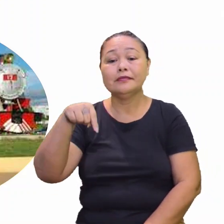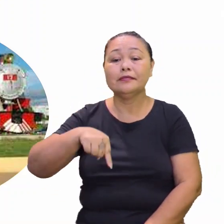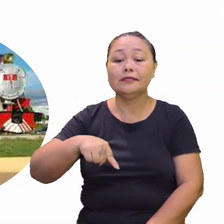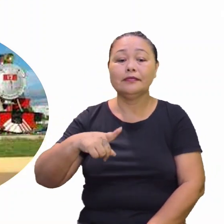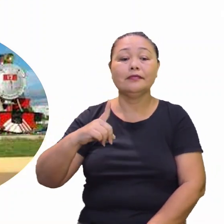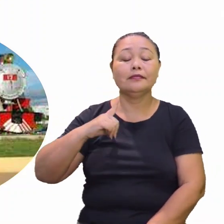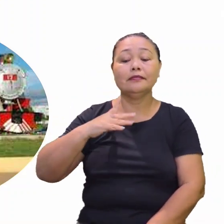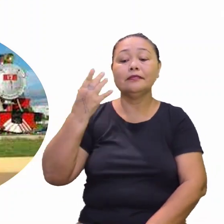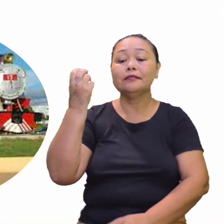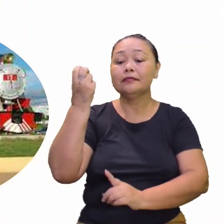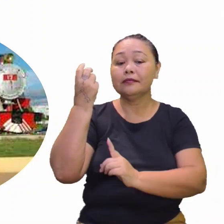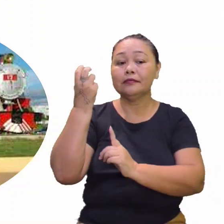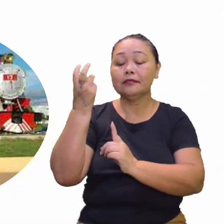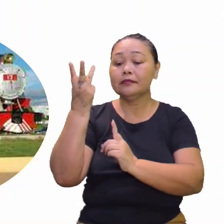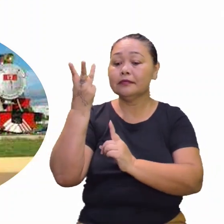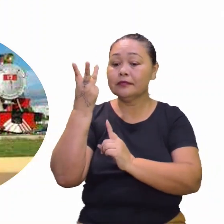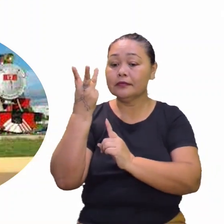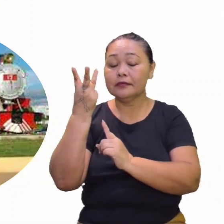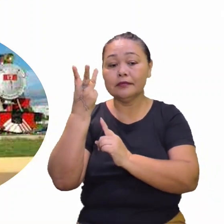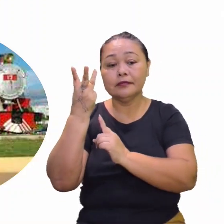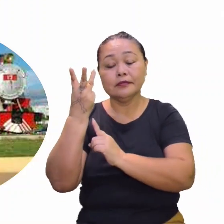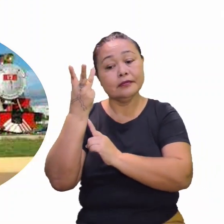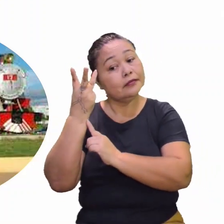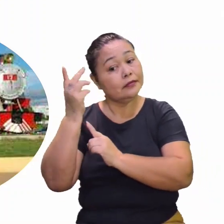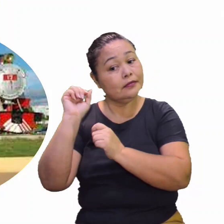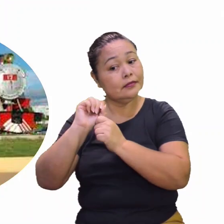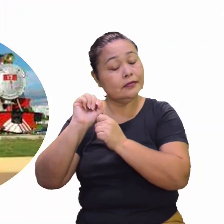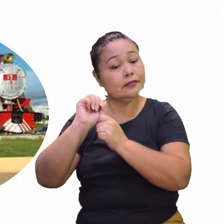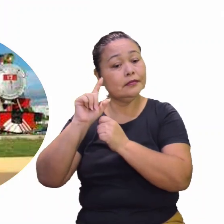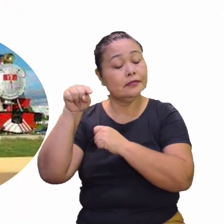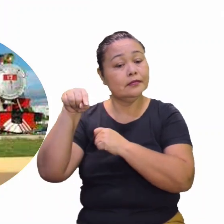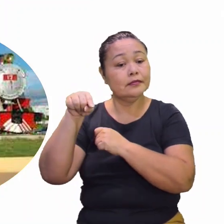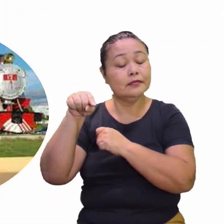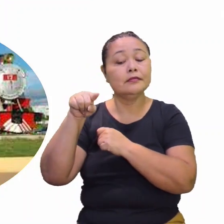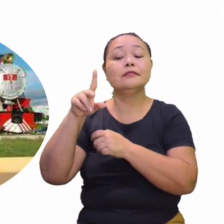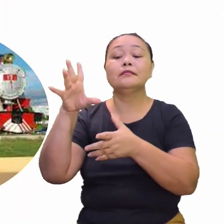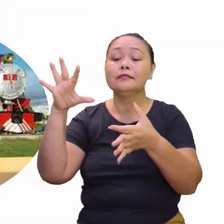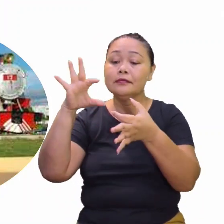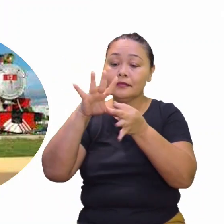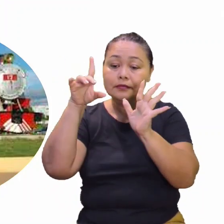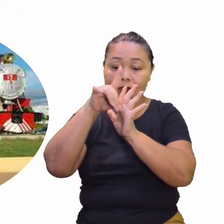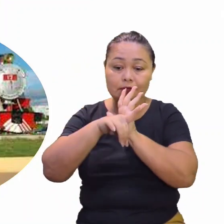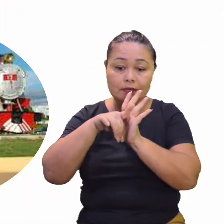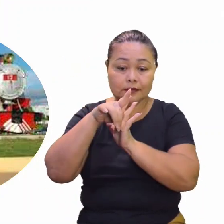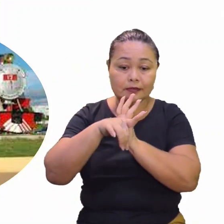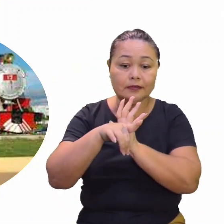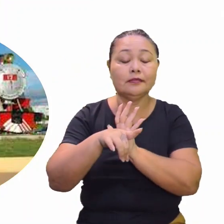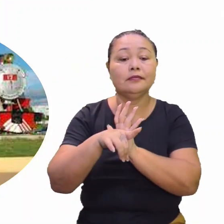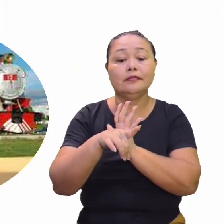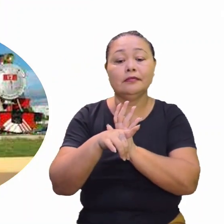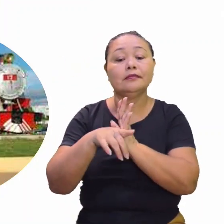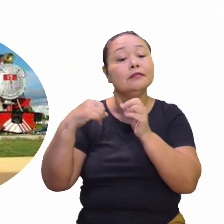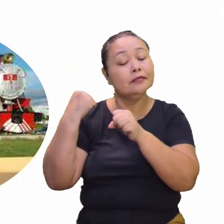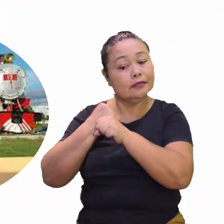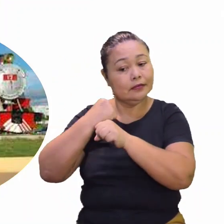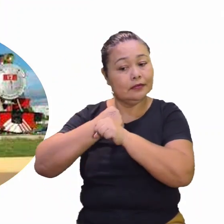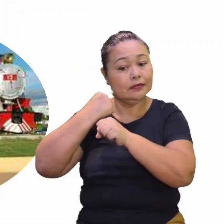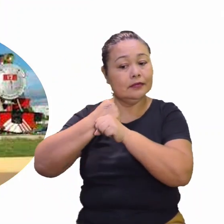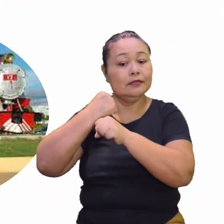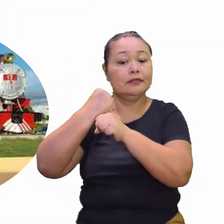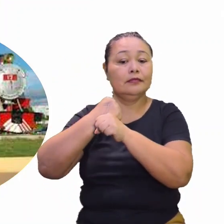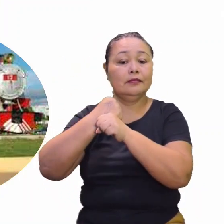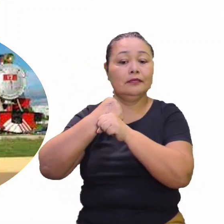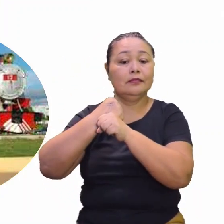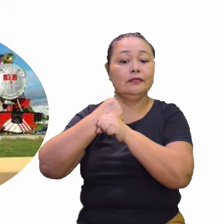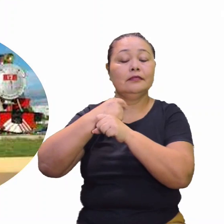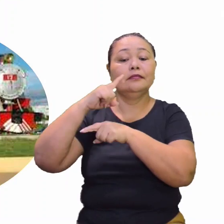caixas d'água também ligadas à questão da estrada de ferro, não é isso? As caixas d'água foram construídas